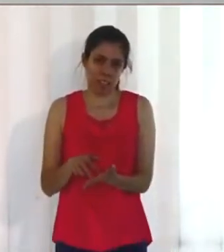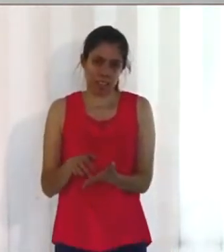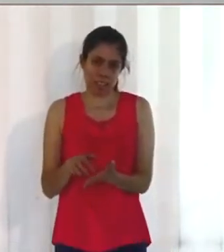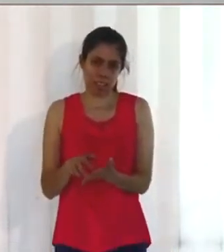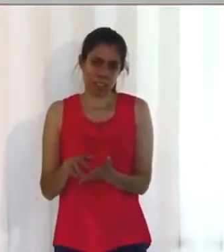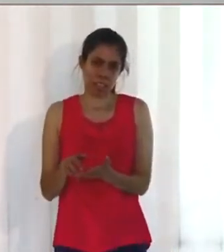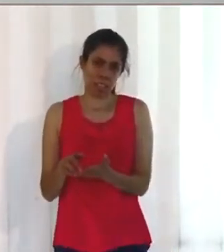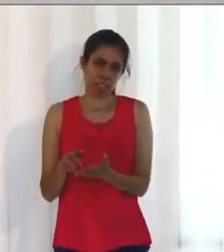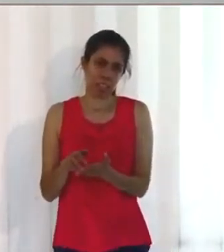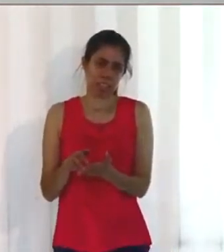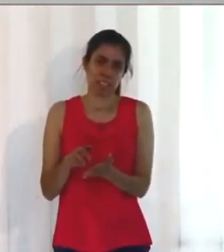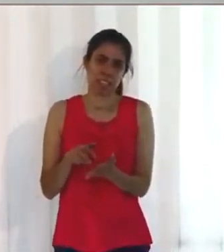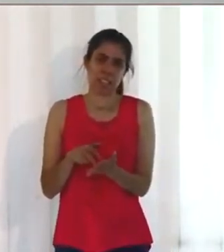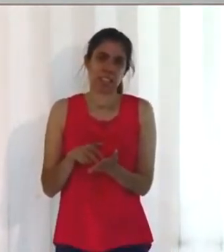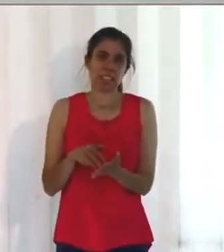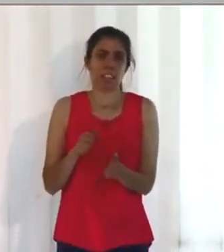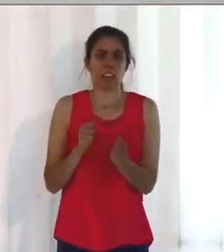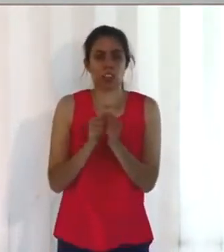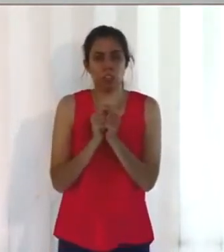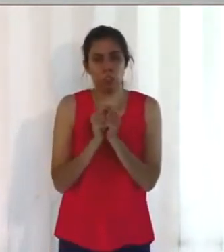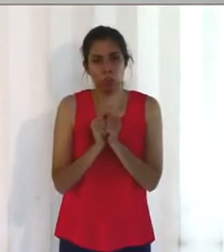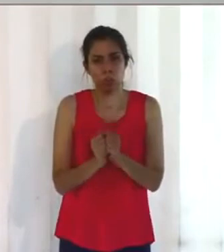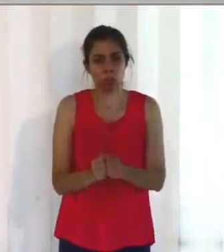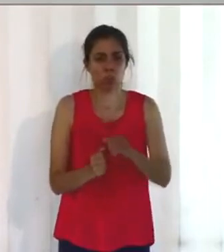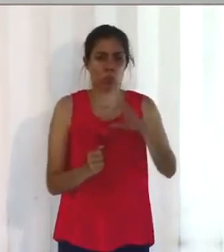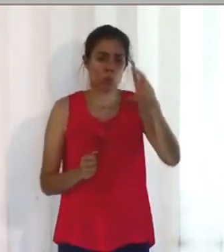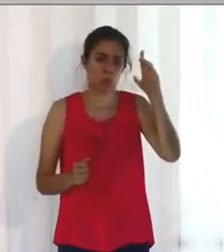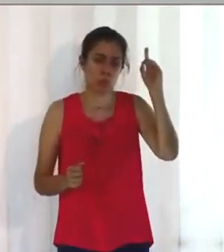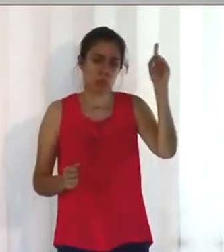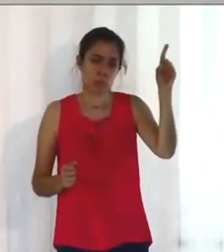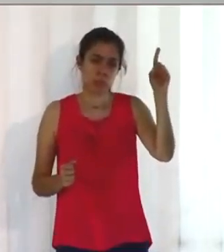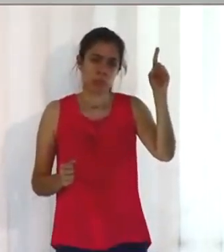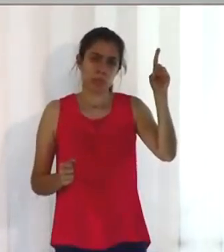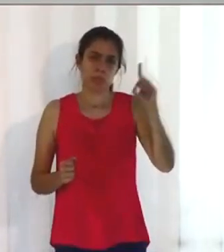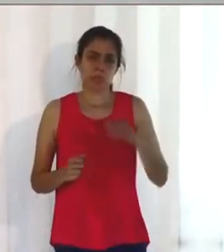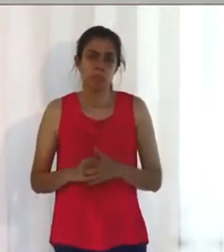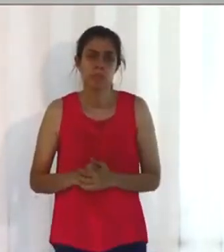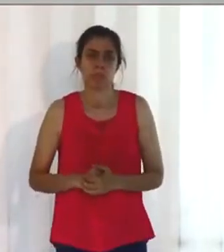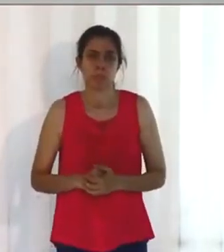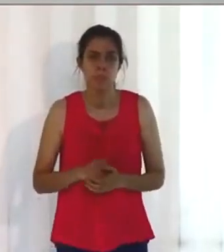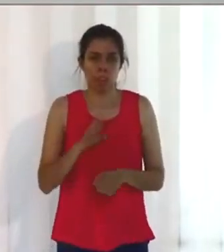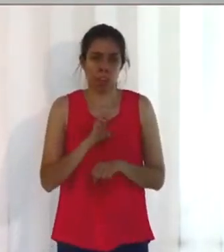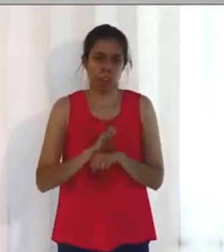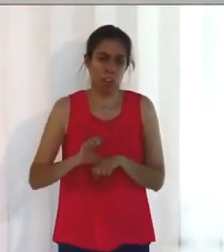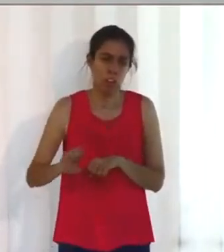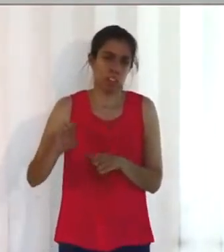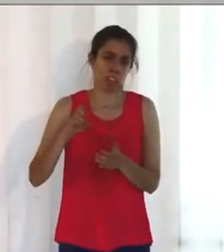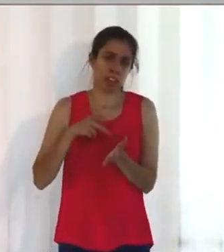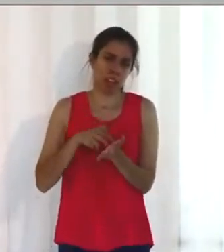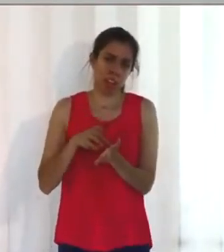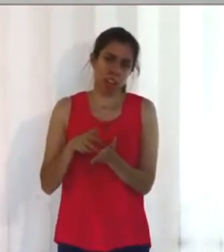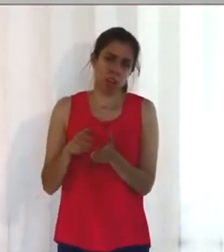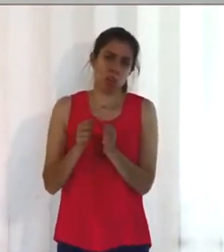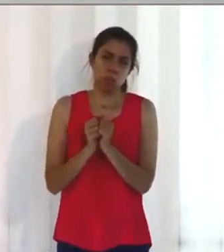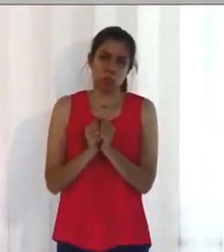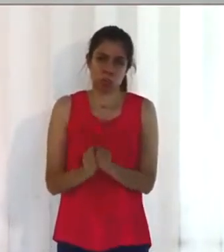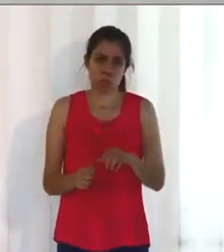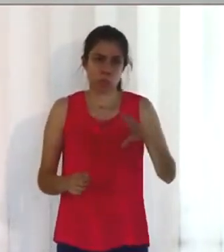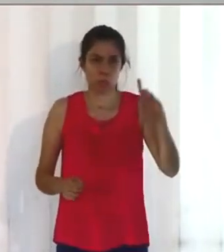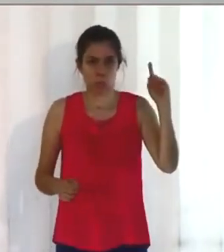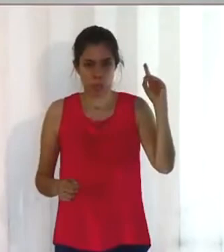o seu destino era o destino de Deus, para onde Deus andava, ele andava com Deus. Lembre, não foi Deus que andou com